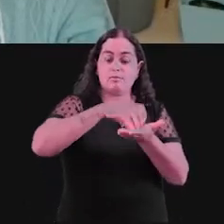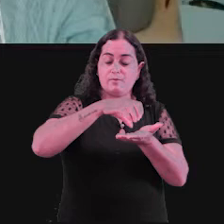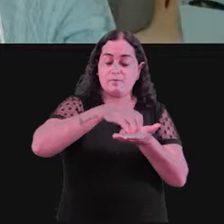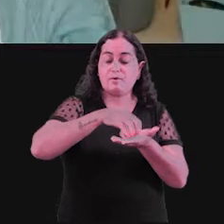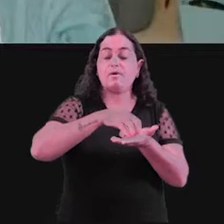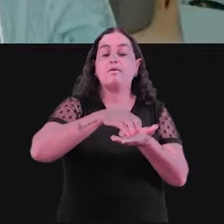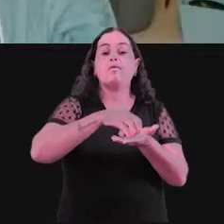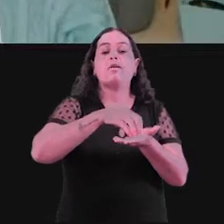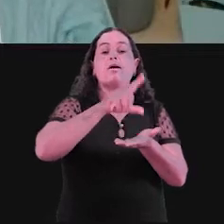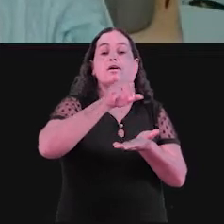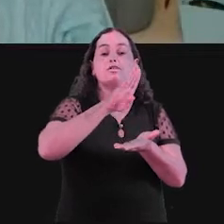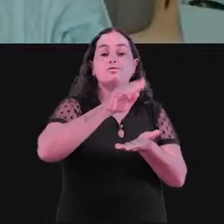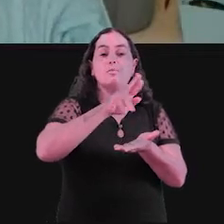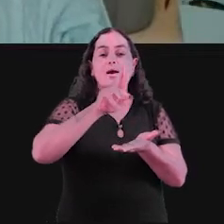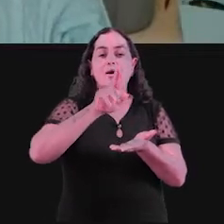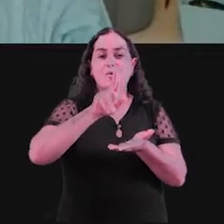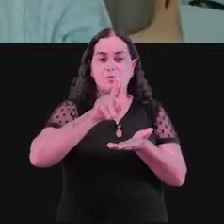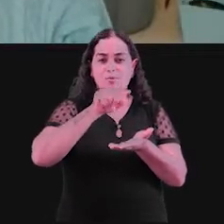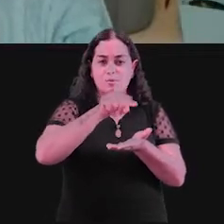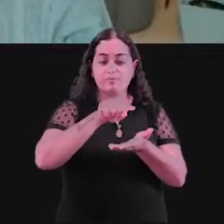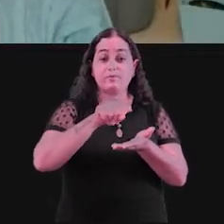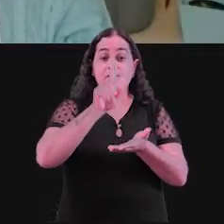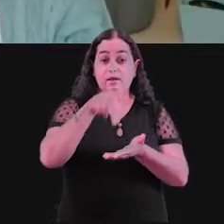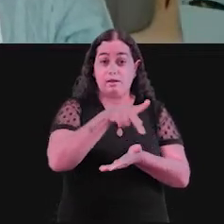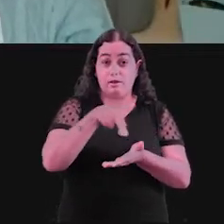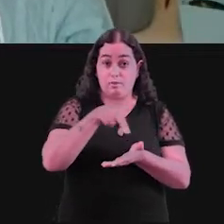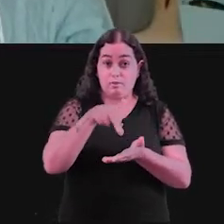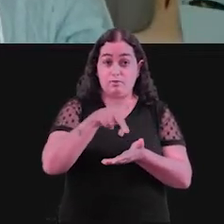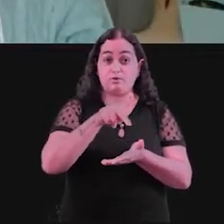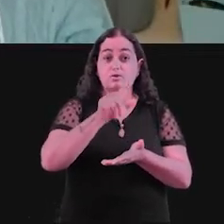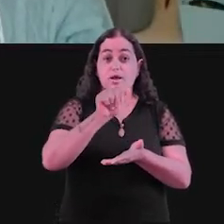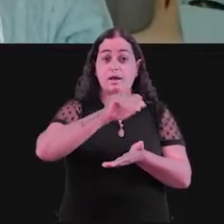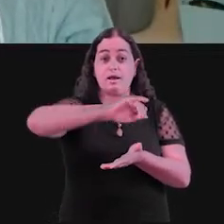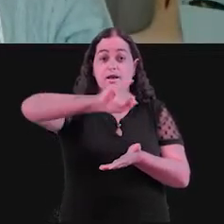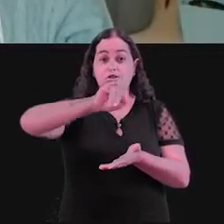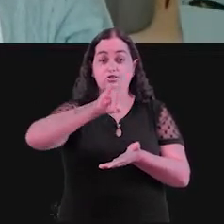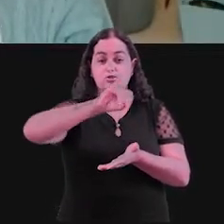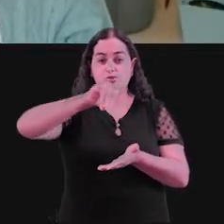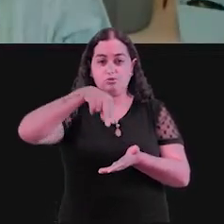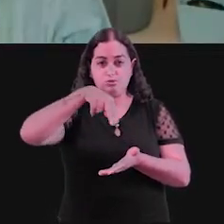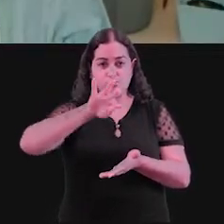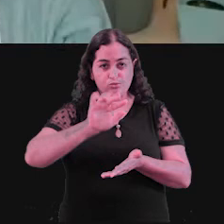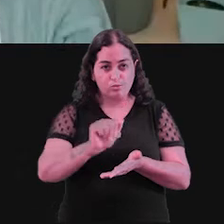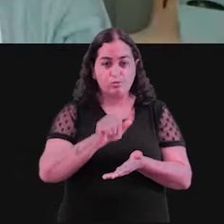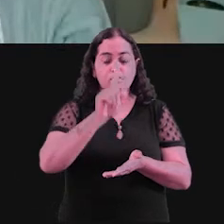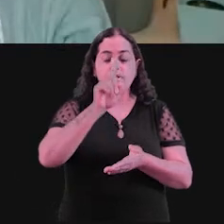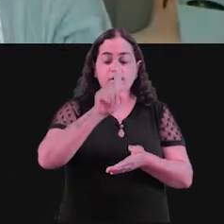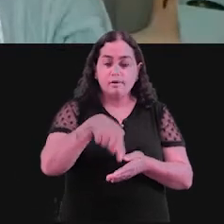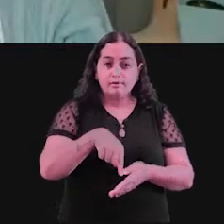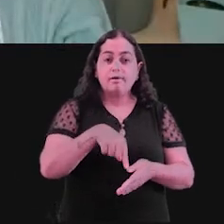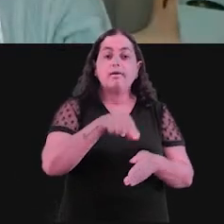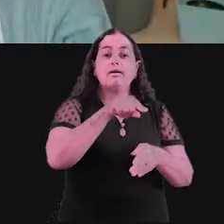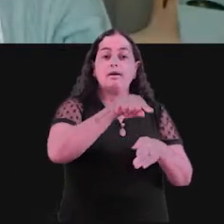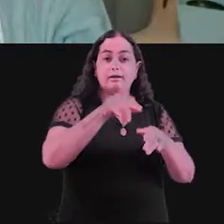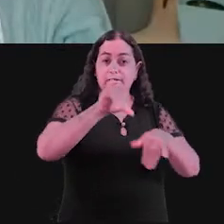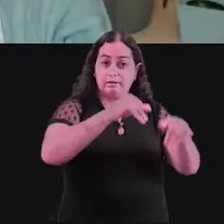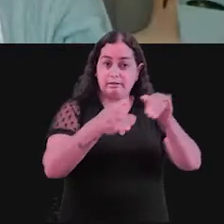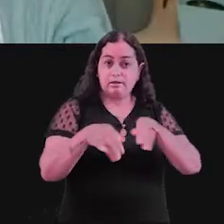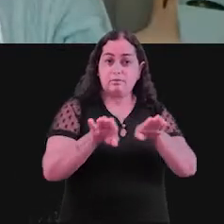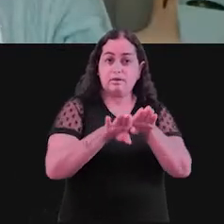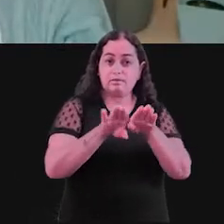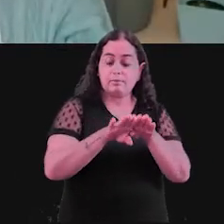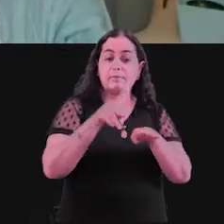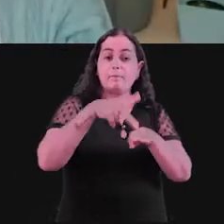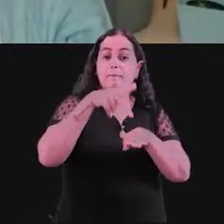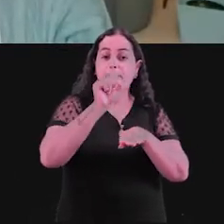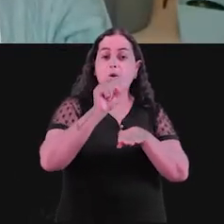Ciências, campus Bauru. E é professora adjunta do Departamento de Química e dos programas de pós-graduação em Educação em